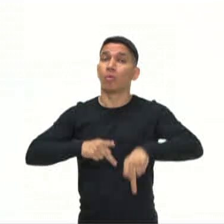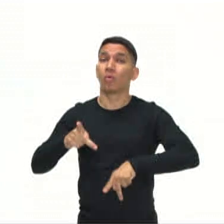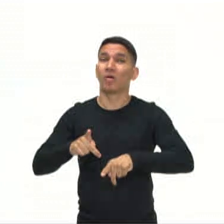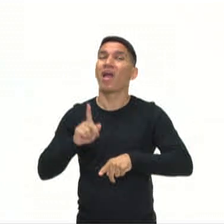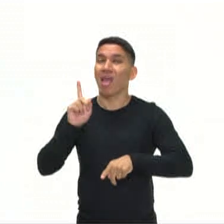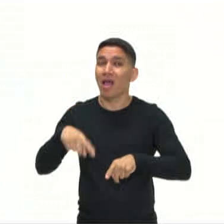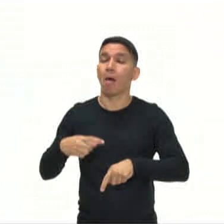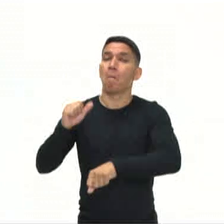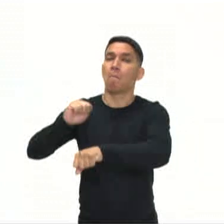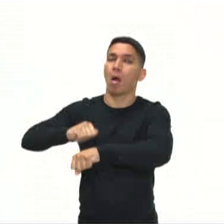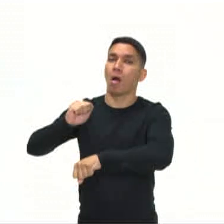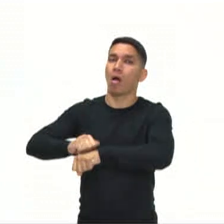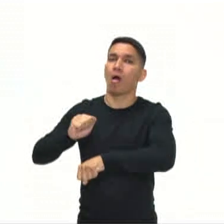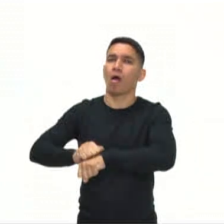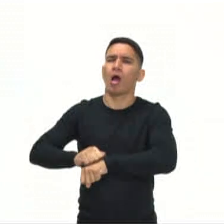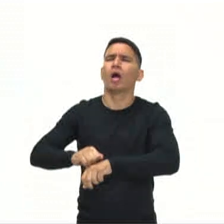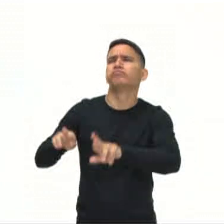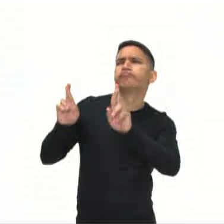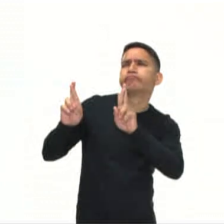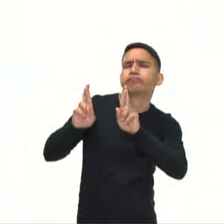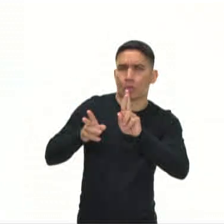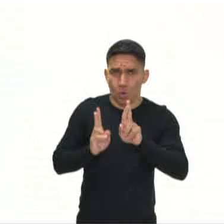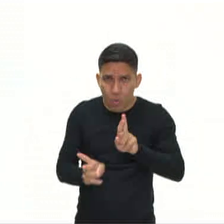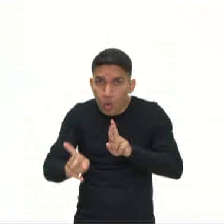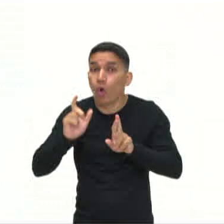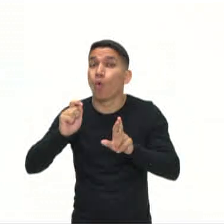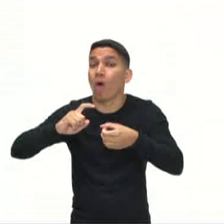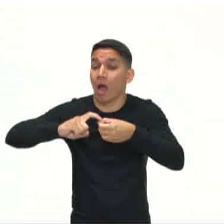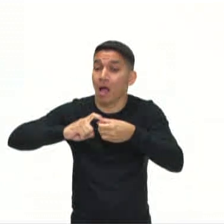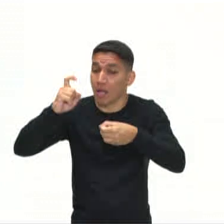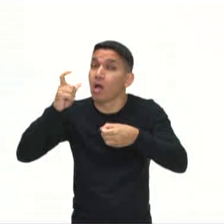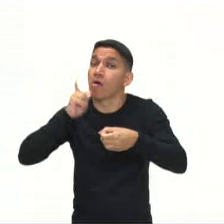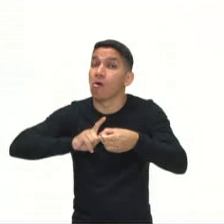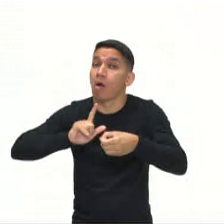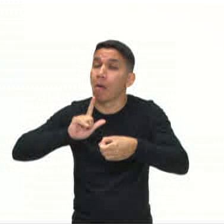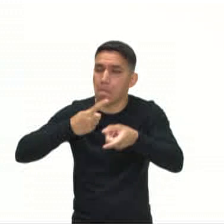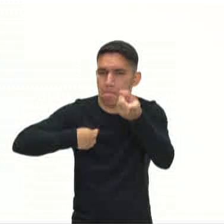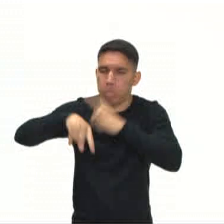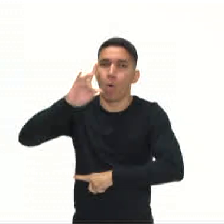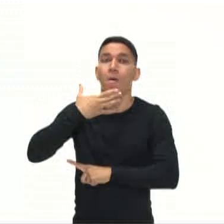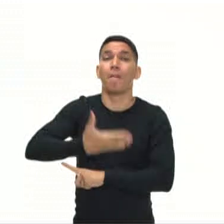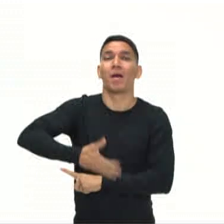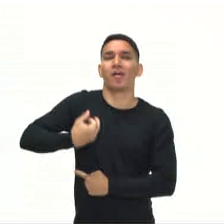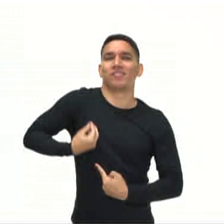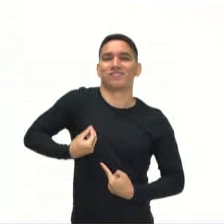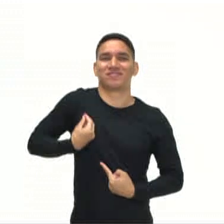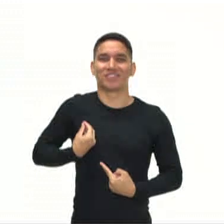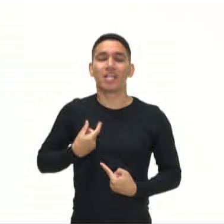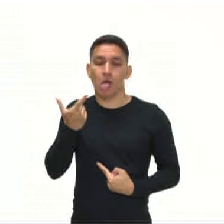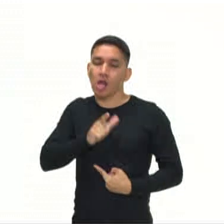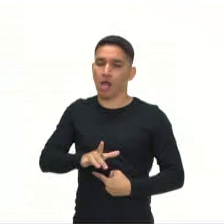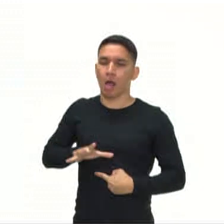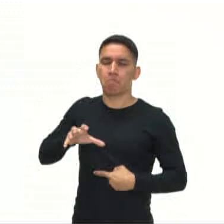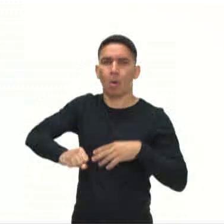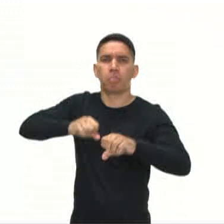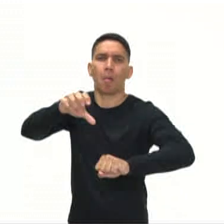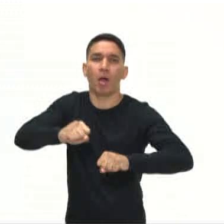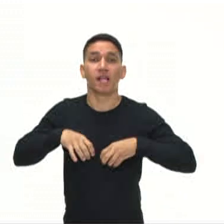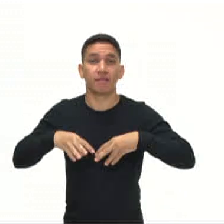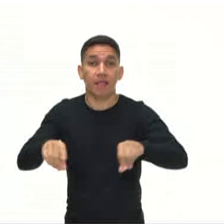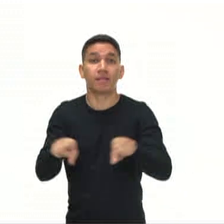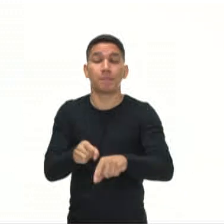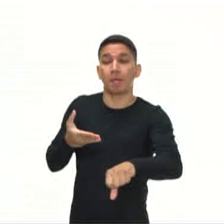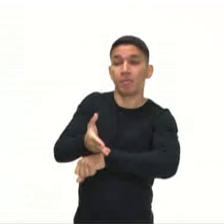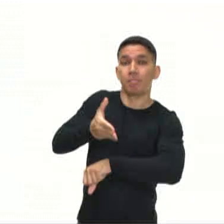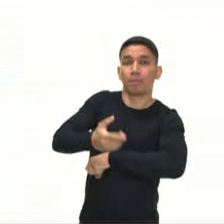pobres, mantinha a esperança de que a independência lhes trouxesse melhores condições de vida, acesso à terra e à participação política. Então,